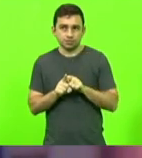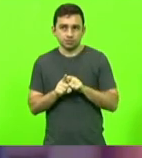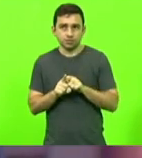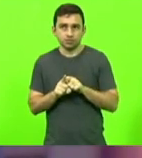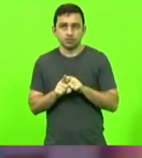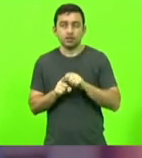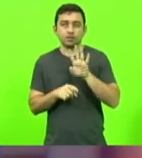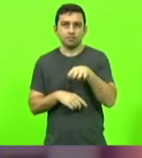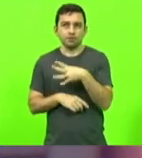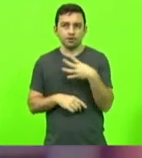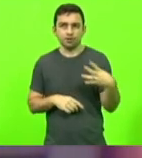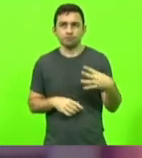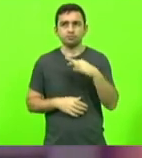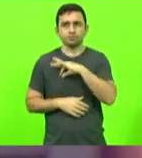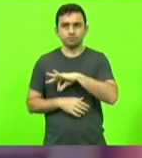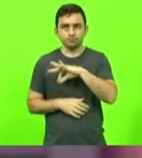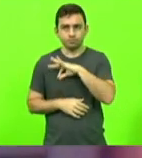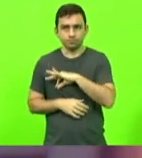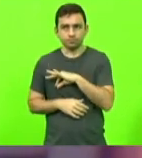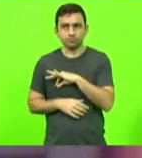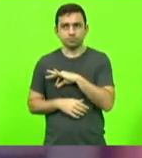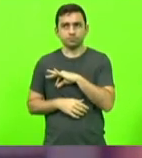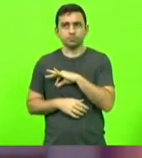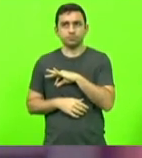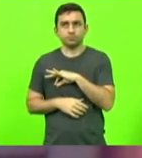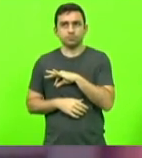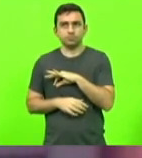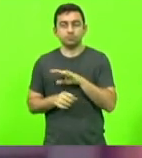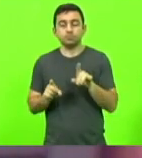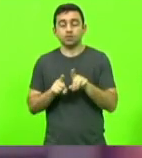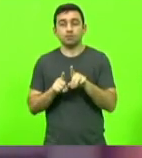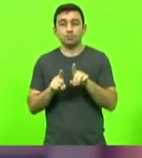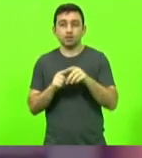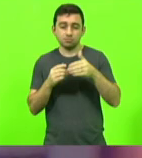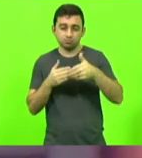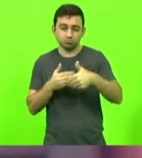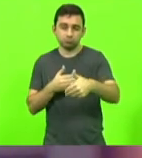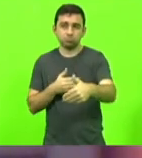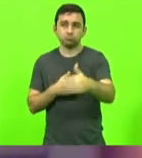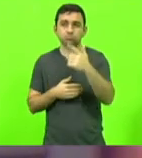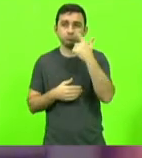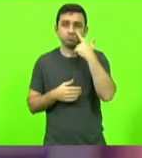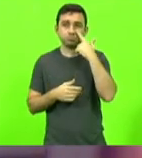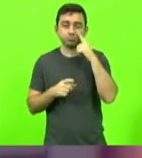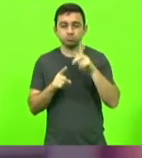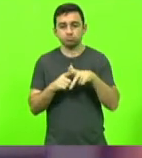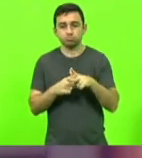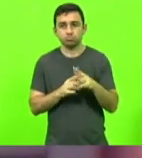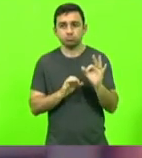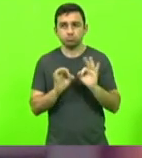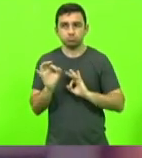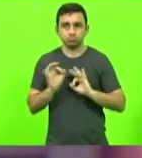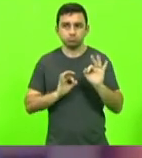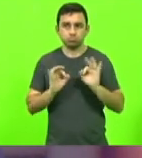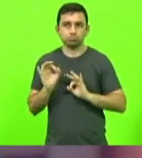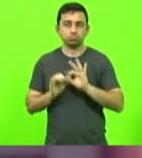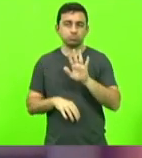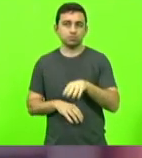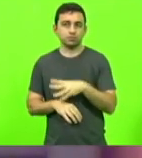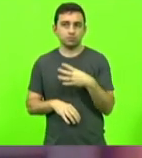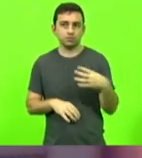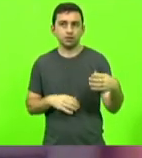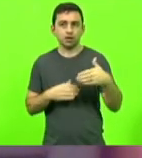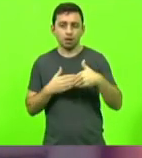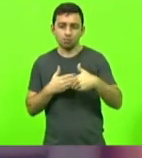tabela salarial e com uma previsão de reajuste dessa tabela ao